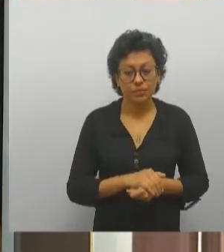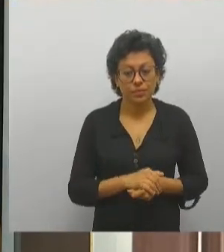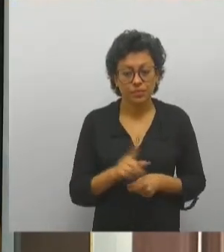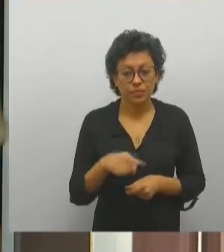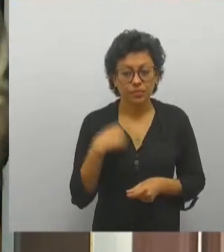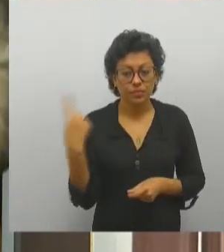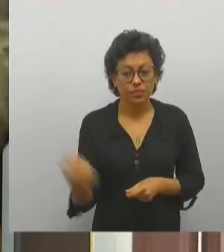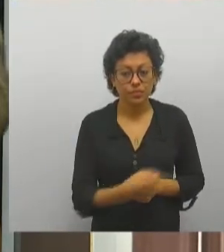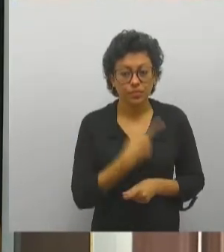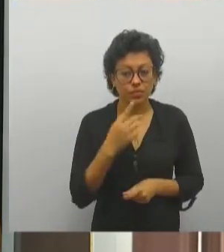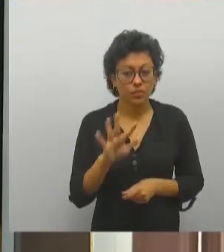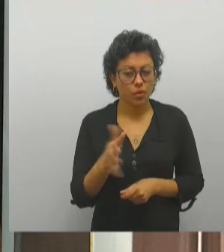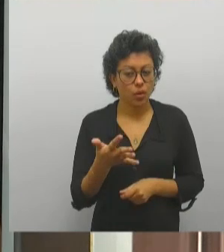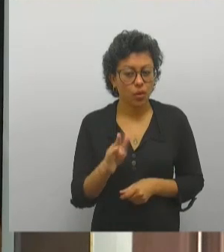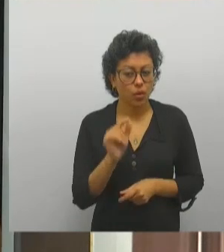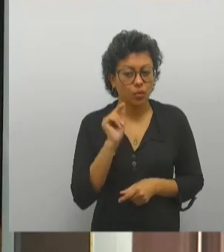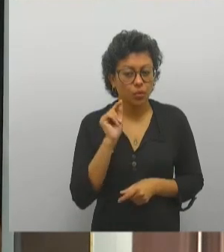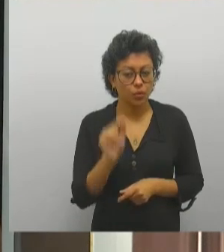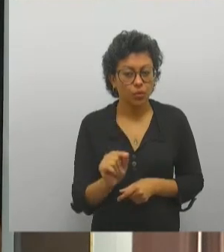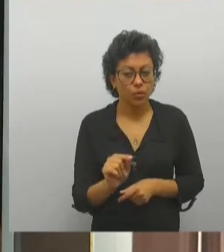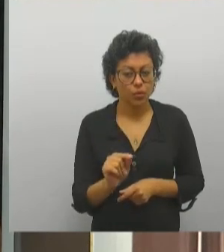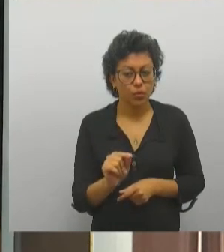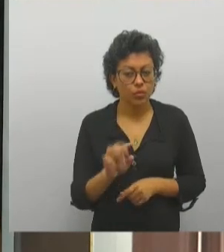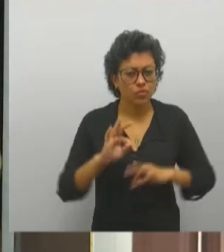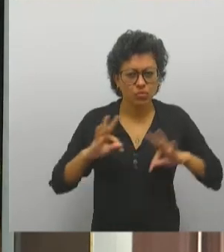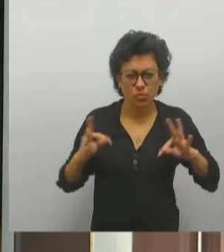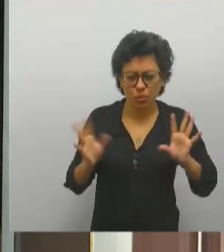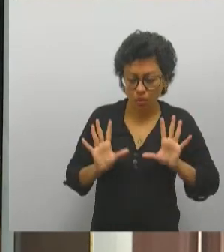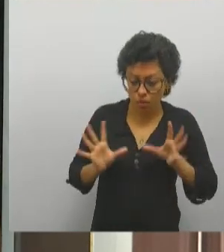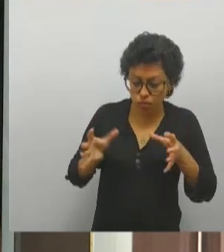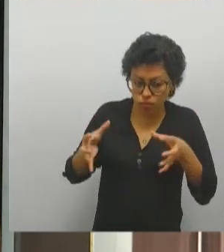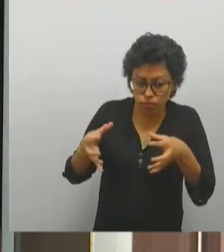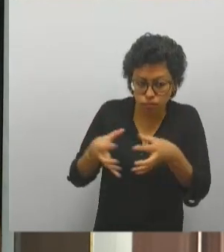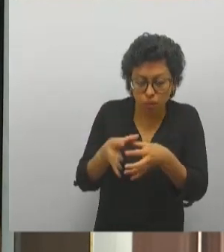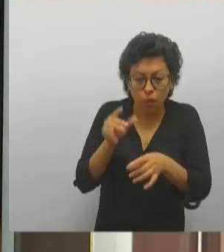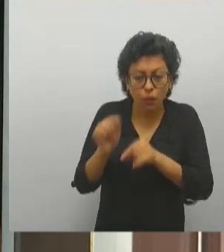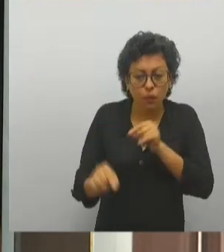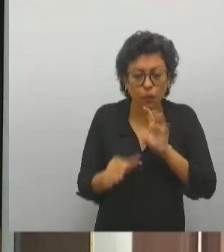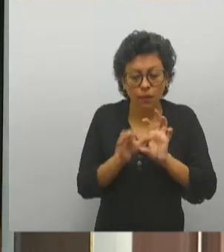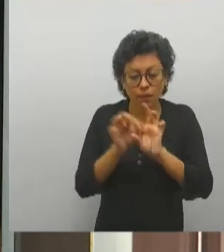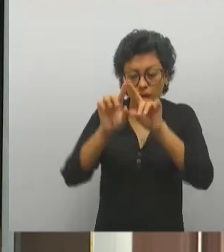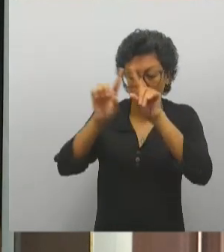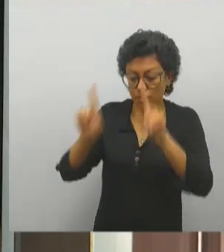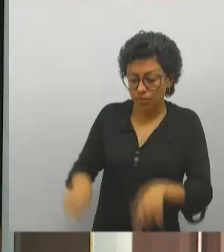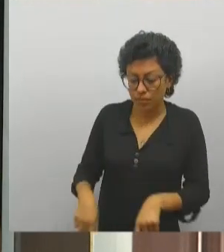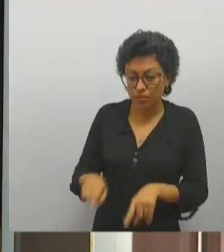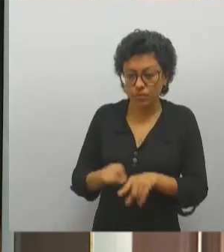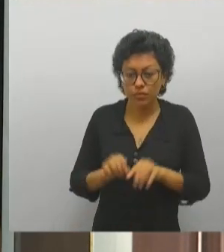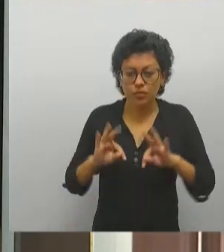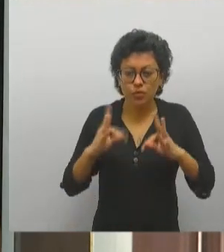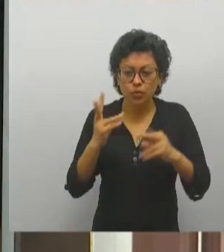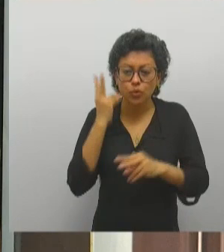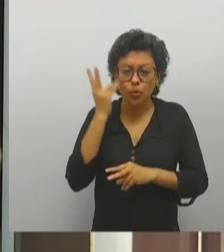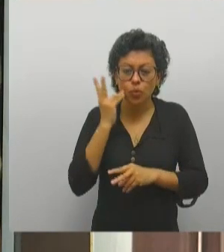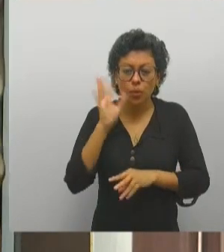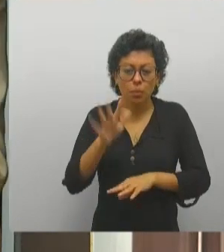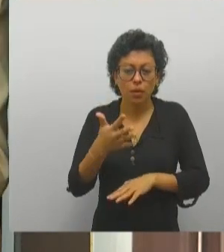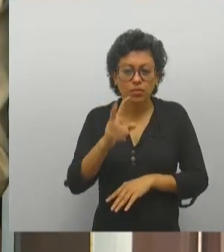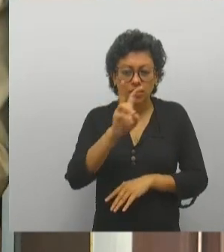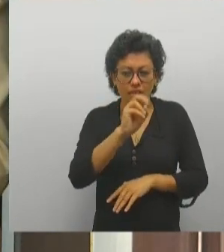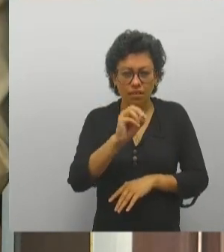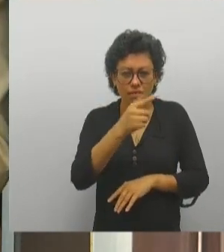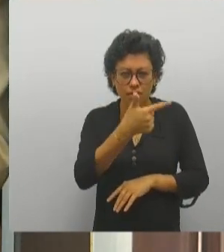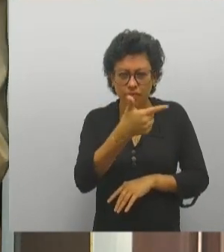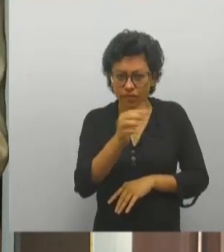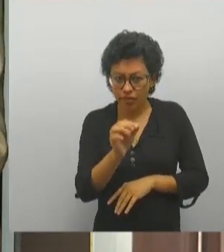gente tem em torno, entre assessoria, vereador Elinho, e funcionário e vereadores, cerca de